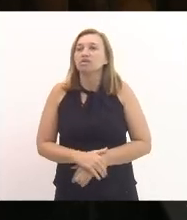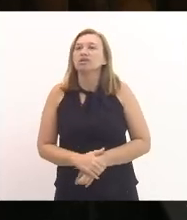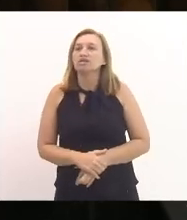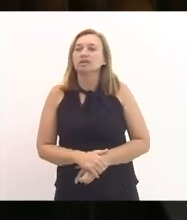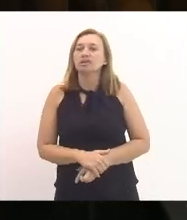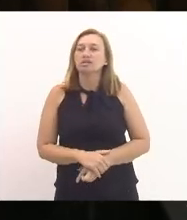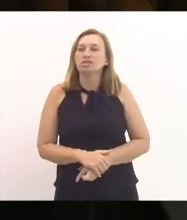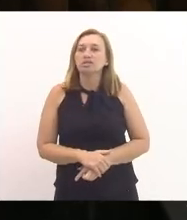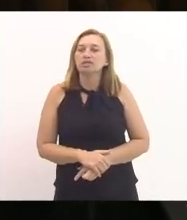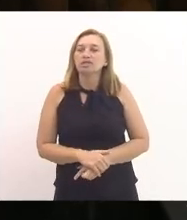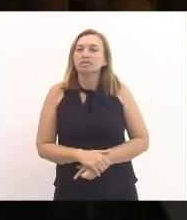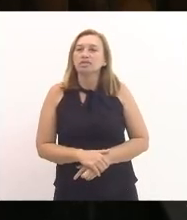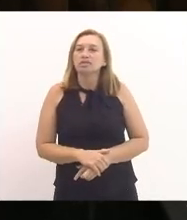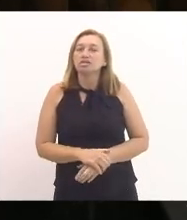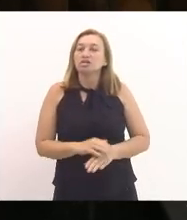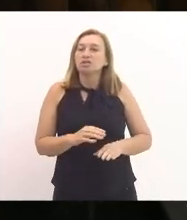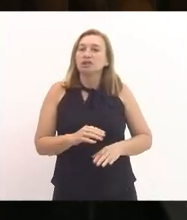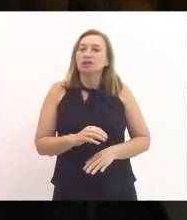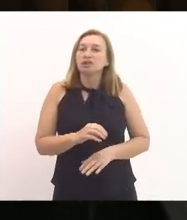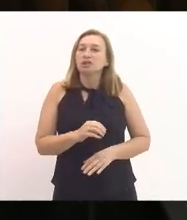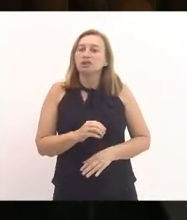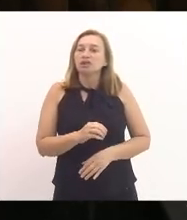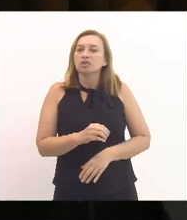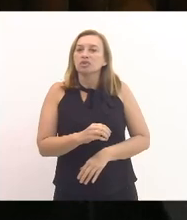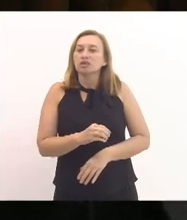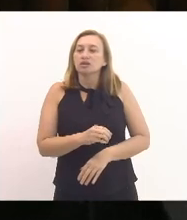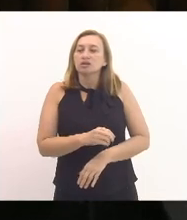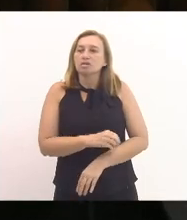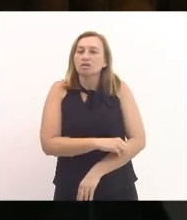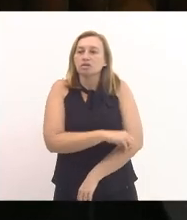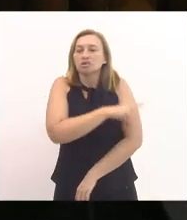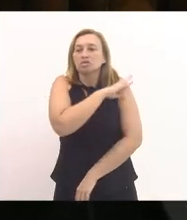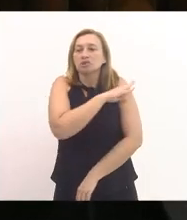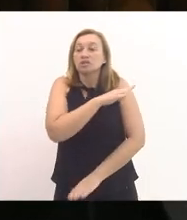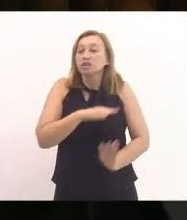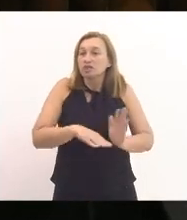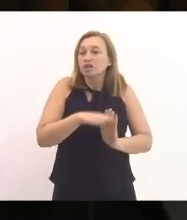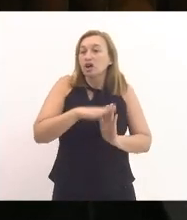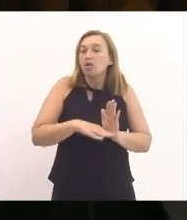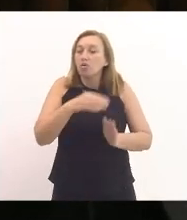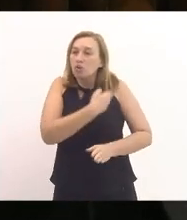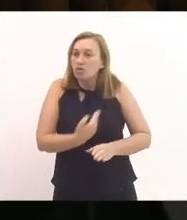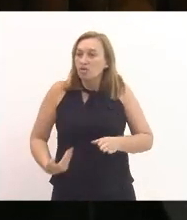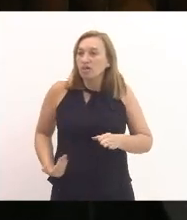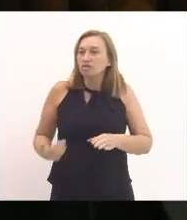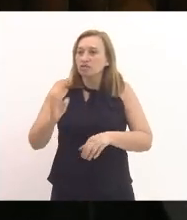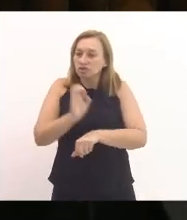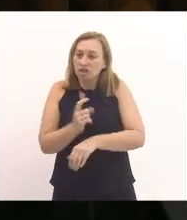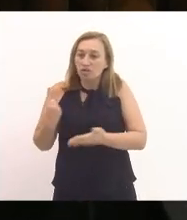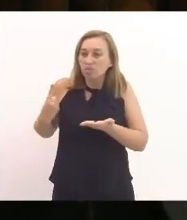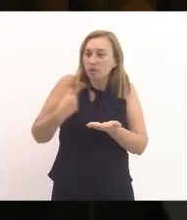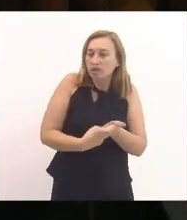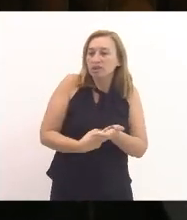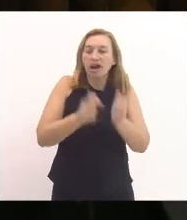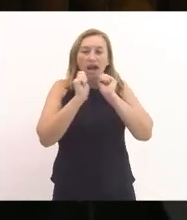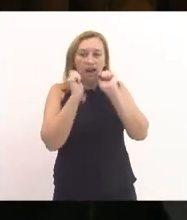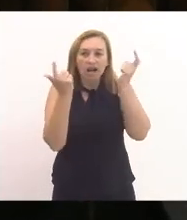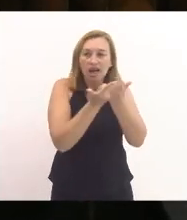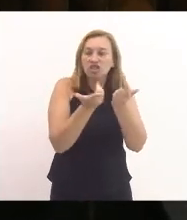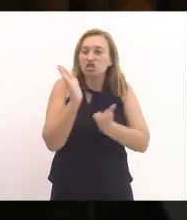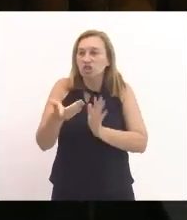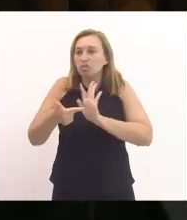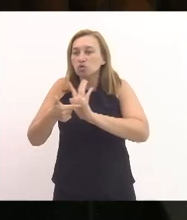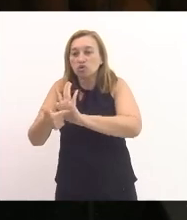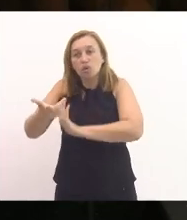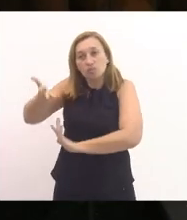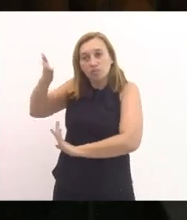a respeito do nível escolaridade quer dizer o Governo do Estado está comprometido com isso alerj já demonstrou anteriormente